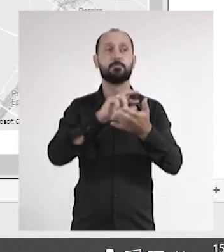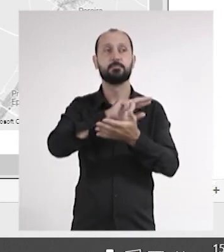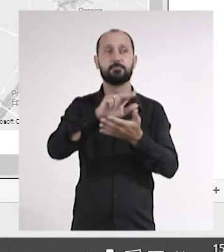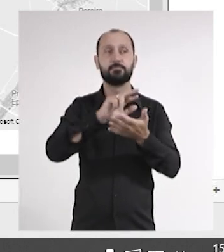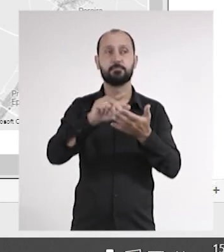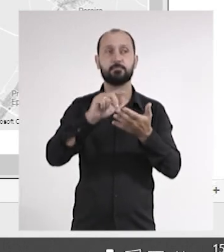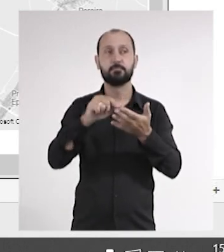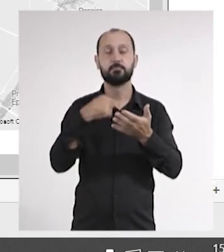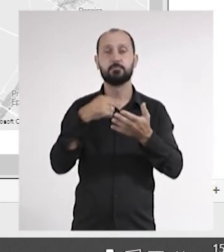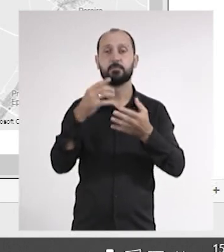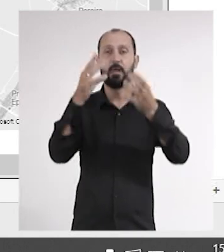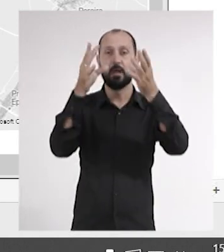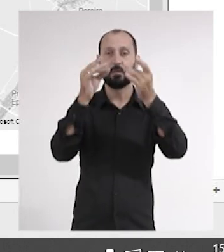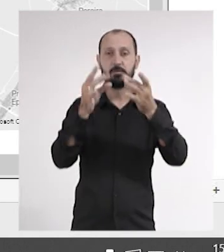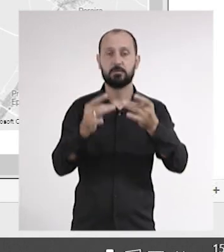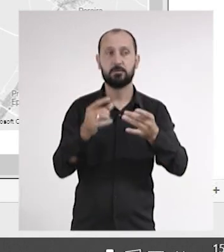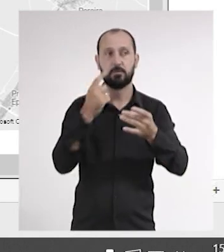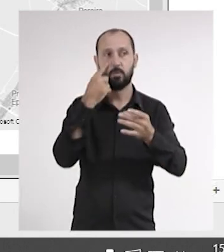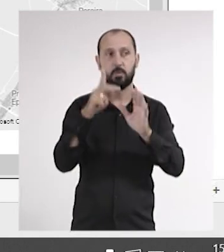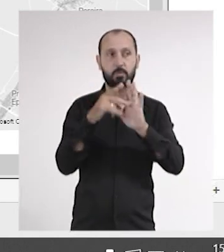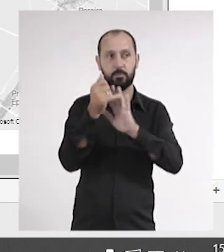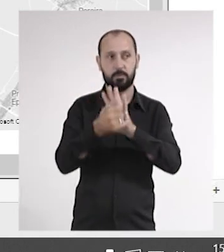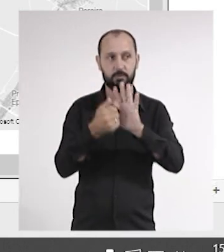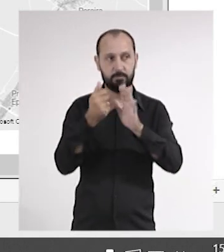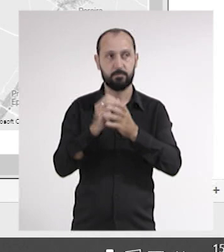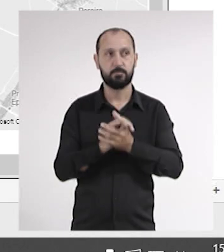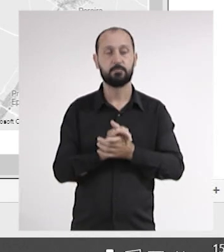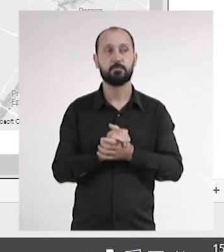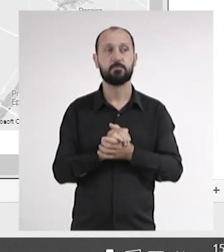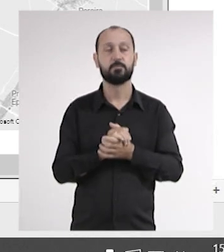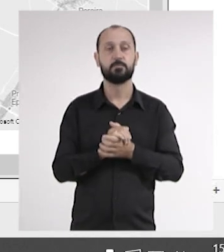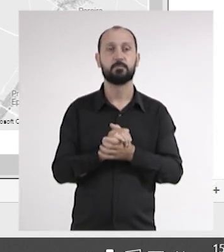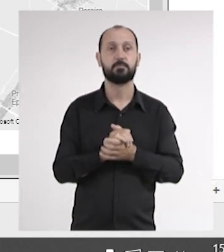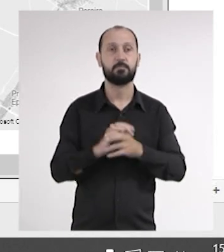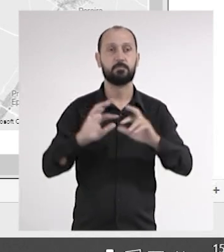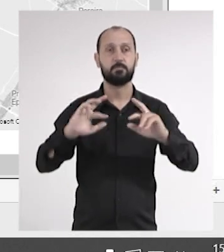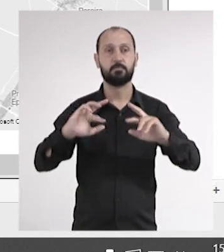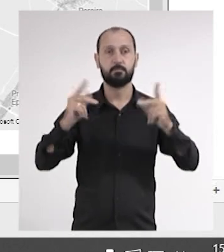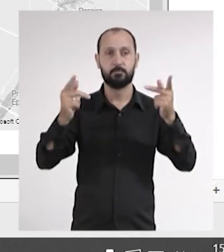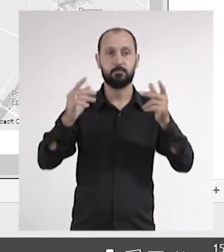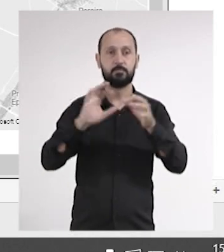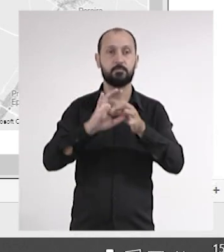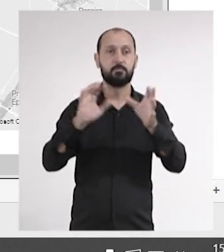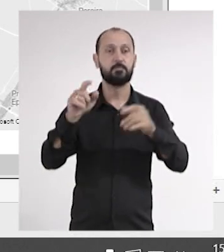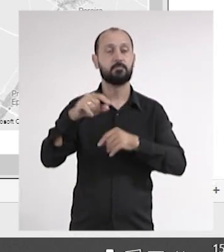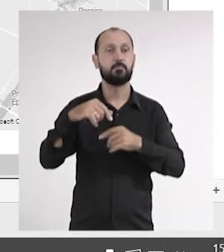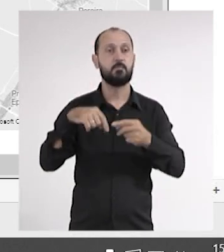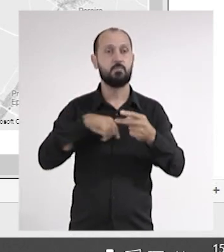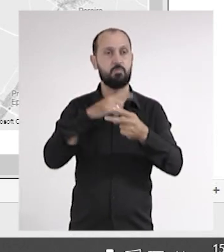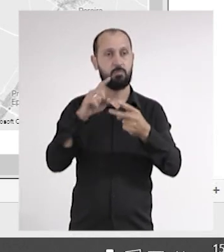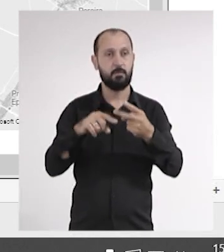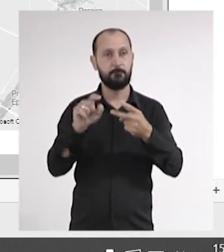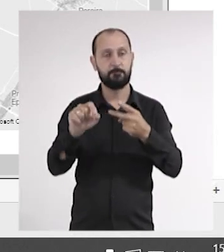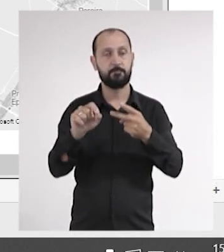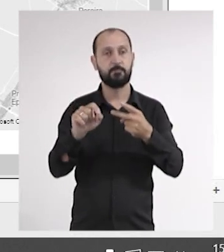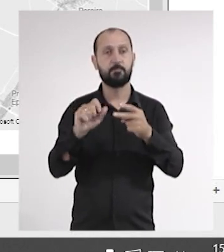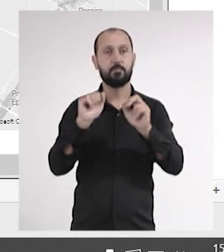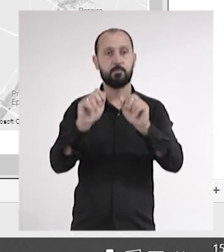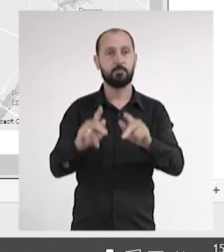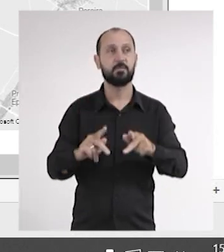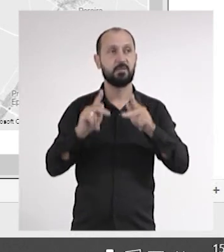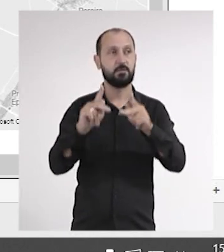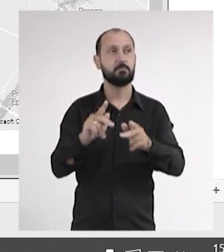funcionalidades que detalham um pouco melhor o projeto. Então, esse link aqui ele vai ser disponibilizado aqui na sequência da audiência